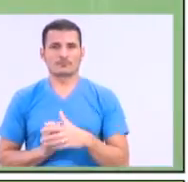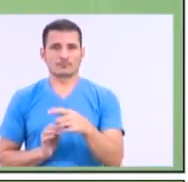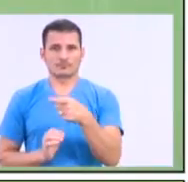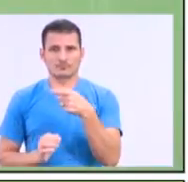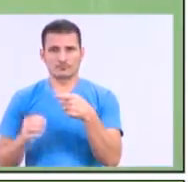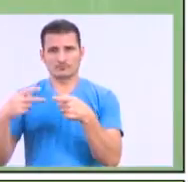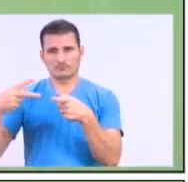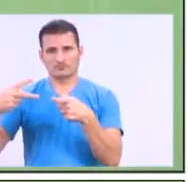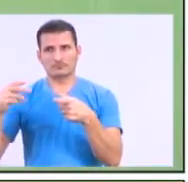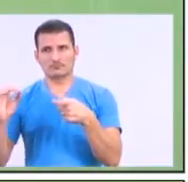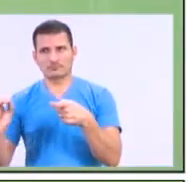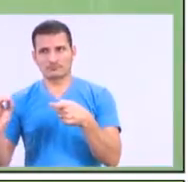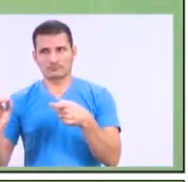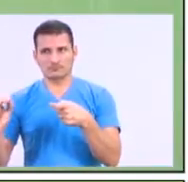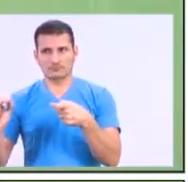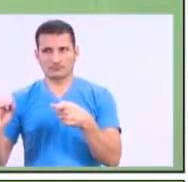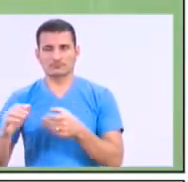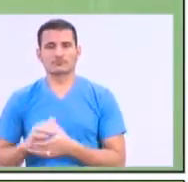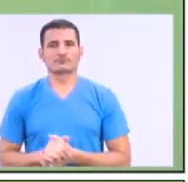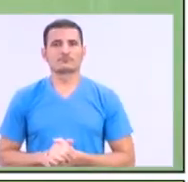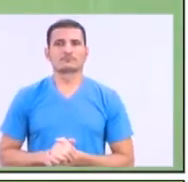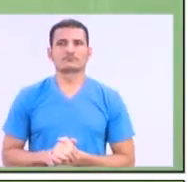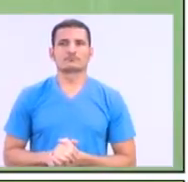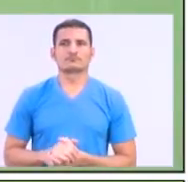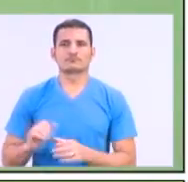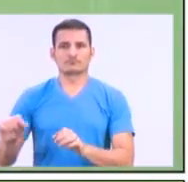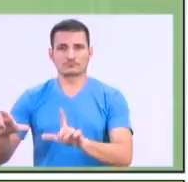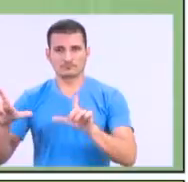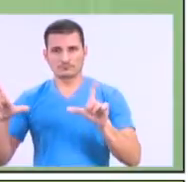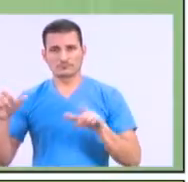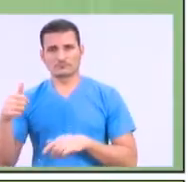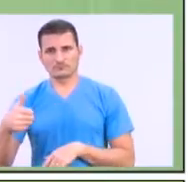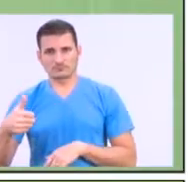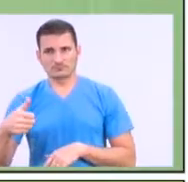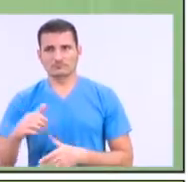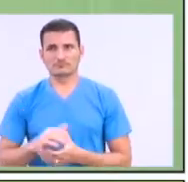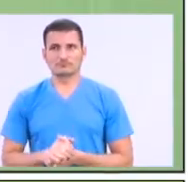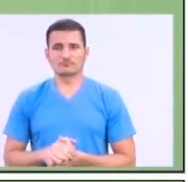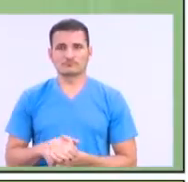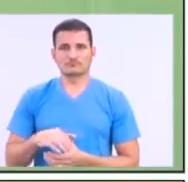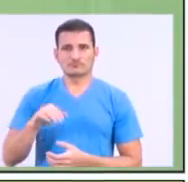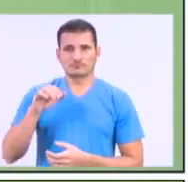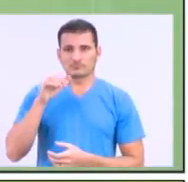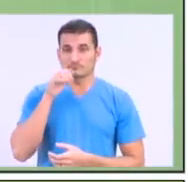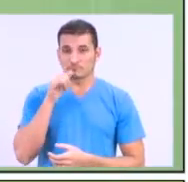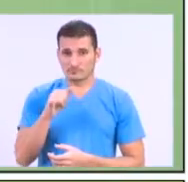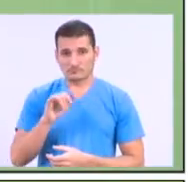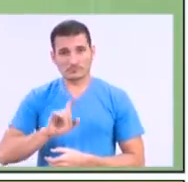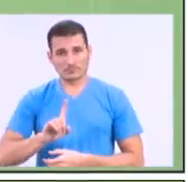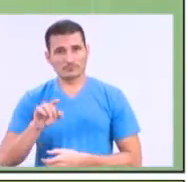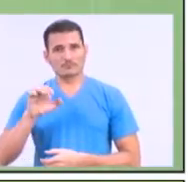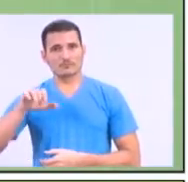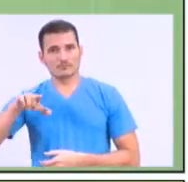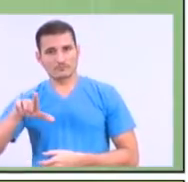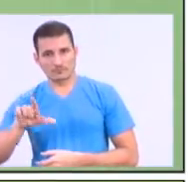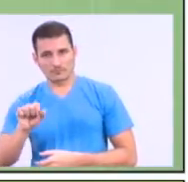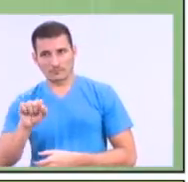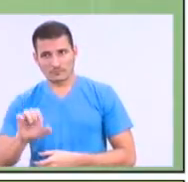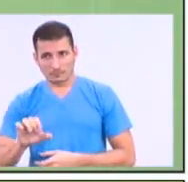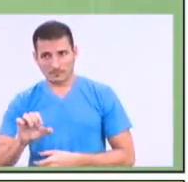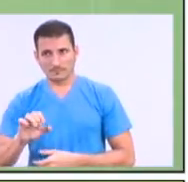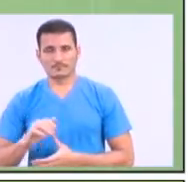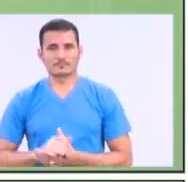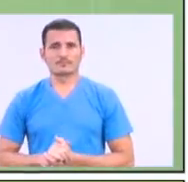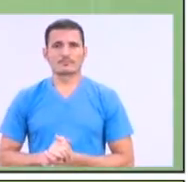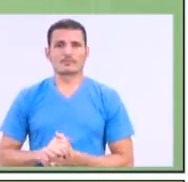o valor é positivo. Se não, ele vai imprimir o valor é negativo, certo? Nesse caso, qual